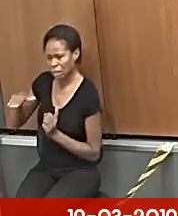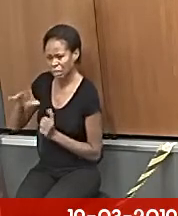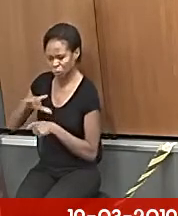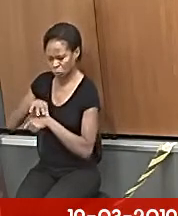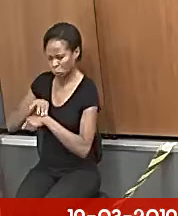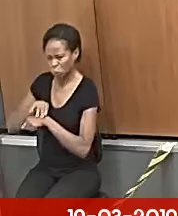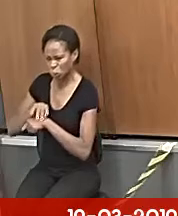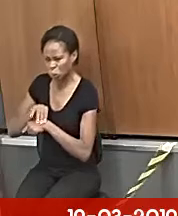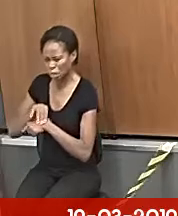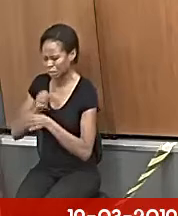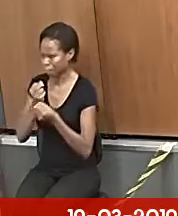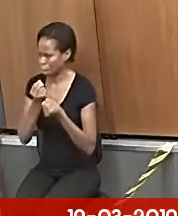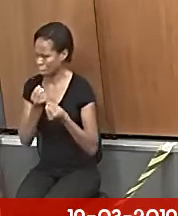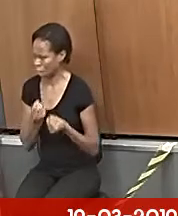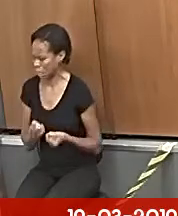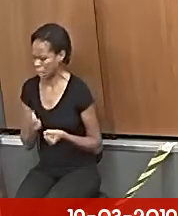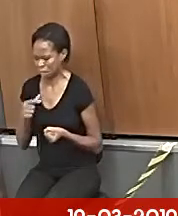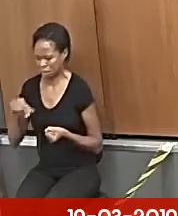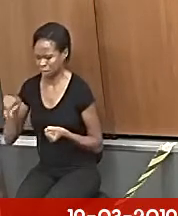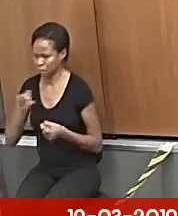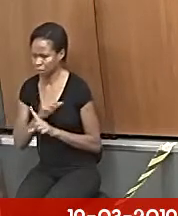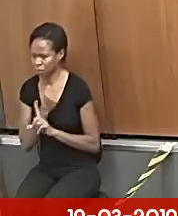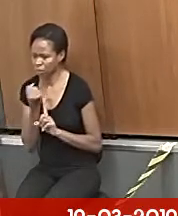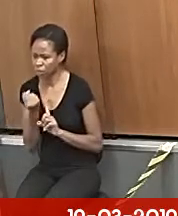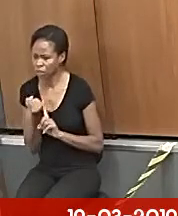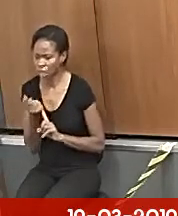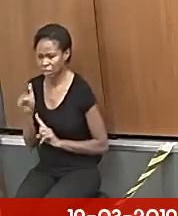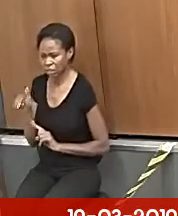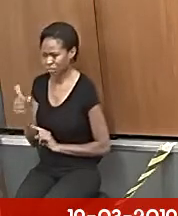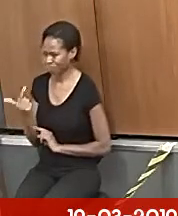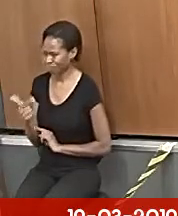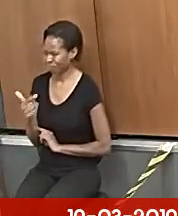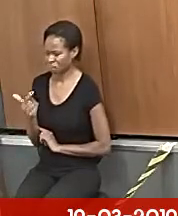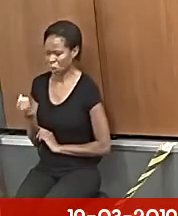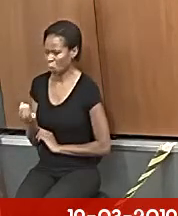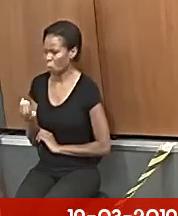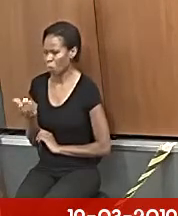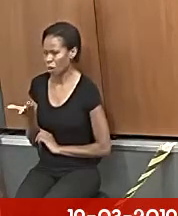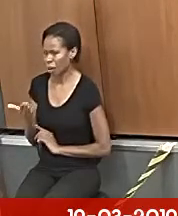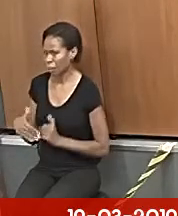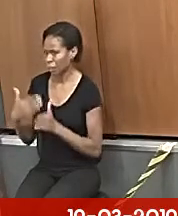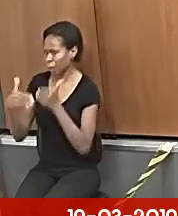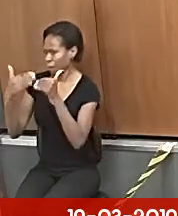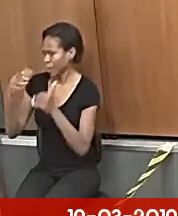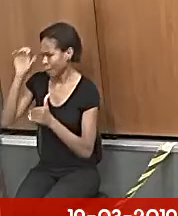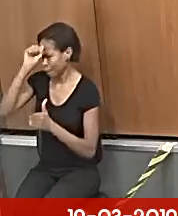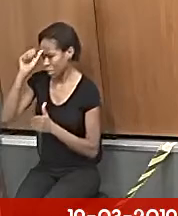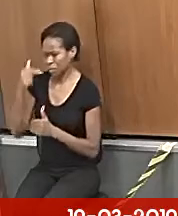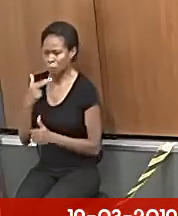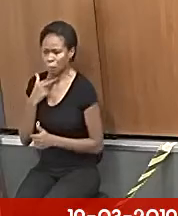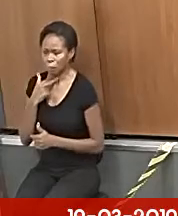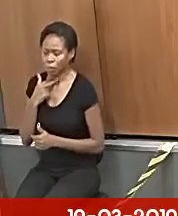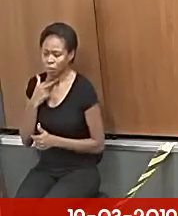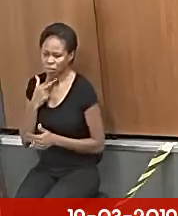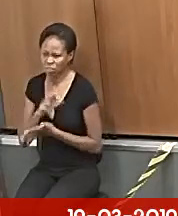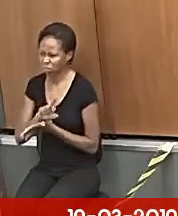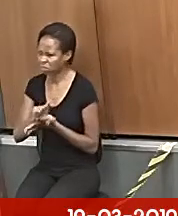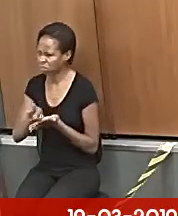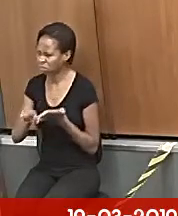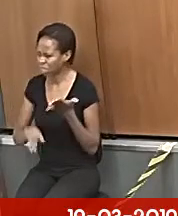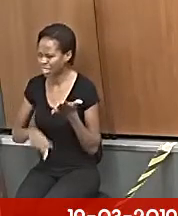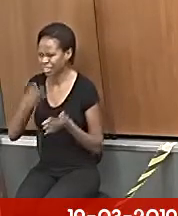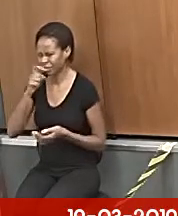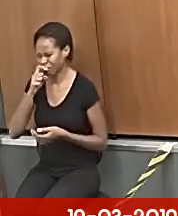uma carga para a sociedade que ele não tem condições de aprender desenvolver e vários outros nesse